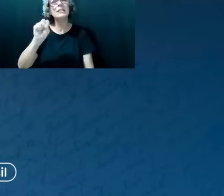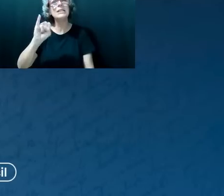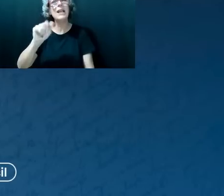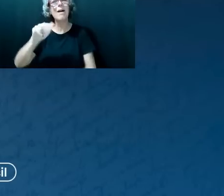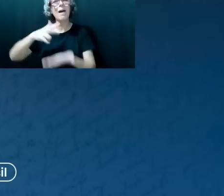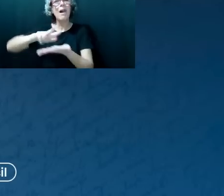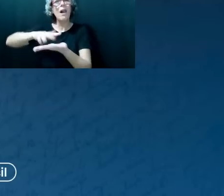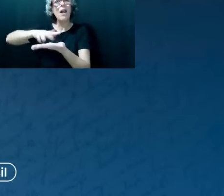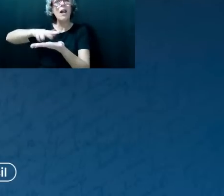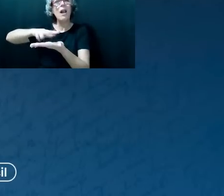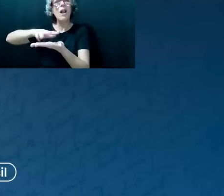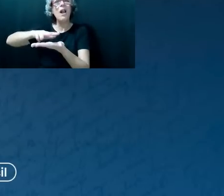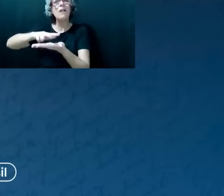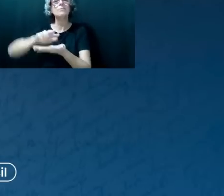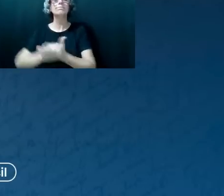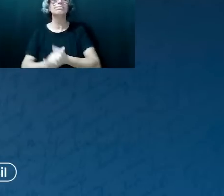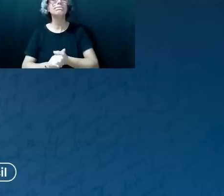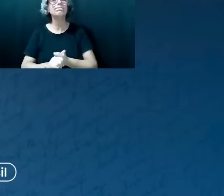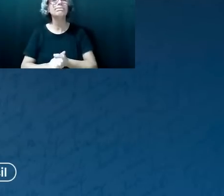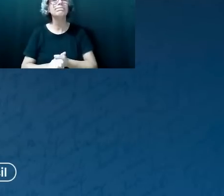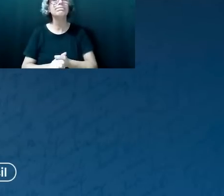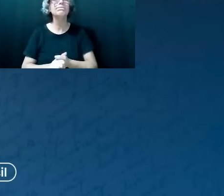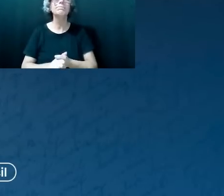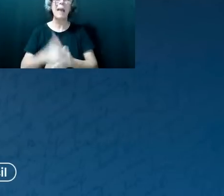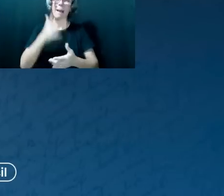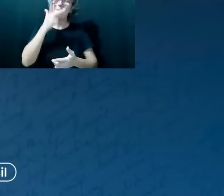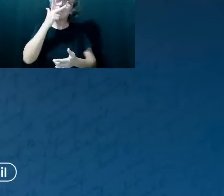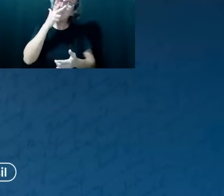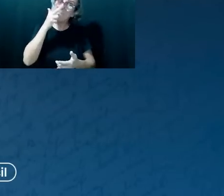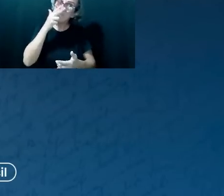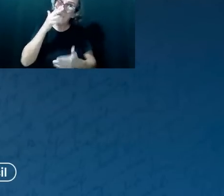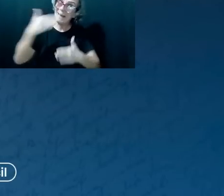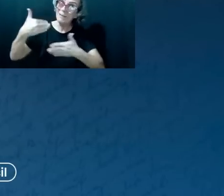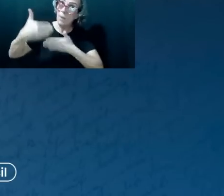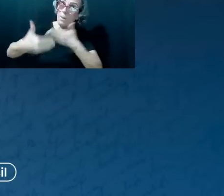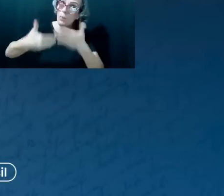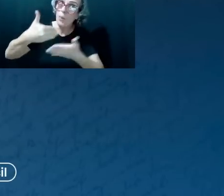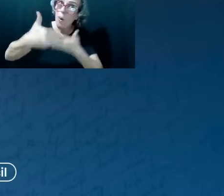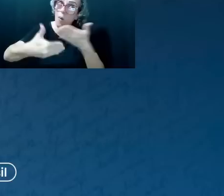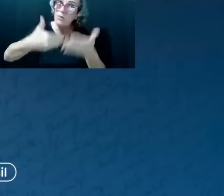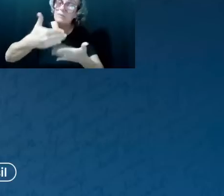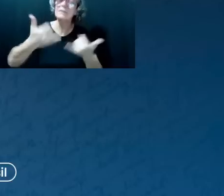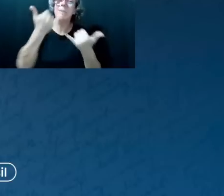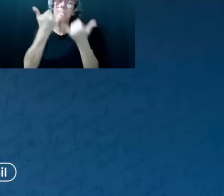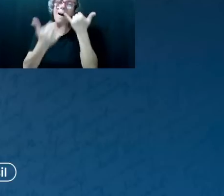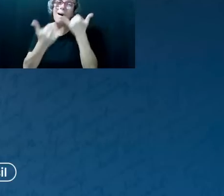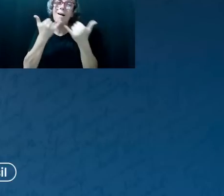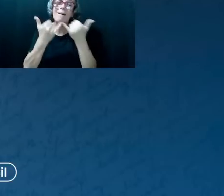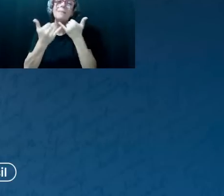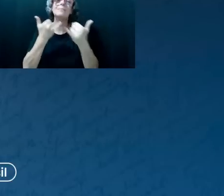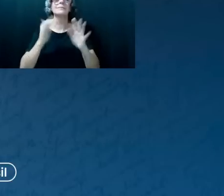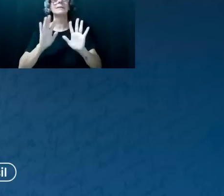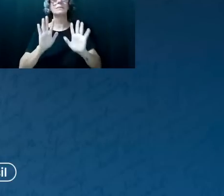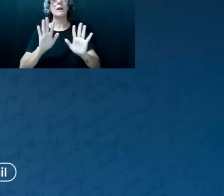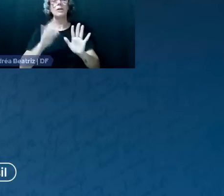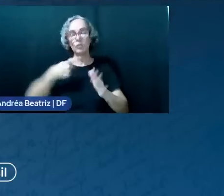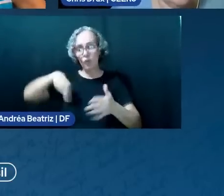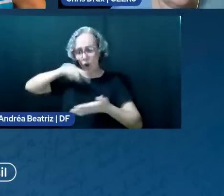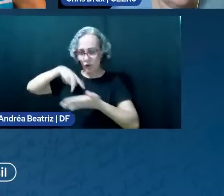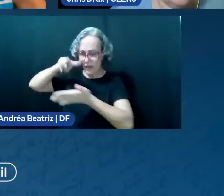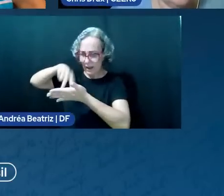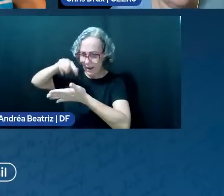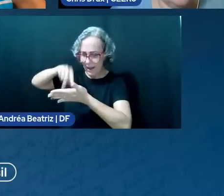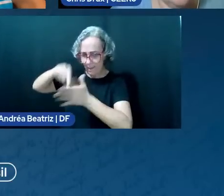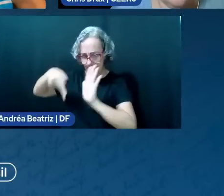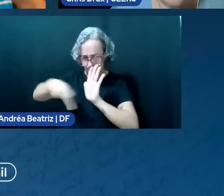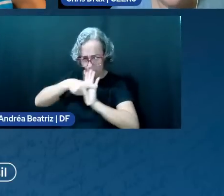Acredito que possa até, os processos possam ser até parecidos, mas o que a gente leu em relação aos convulsionários,